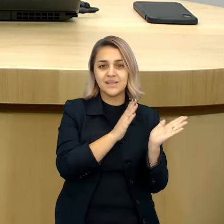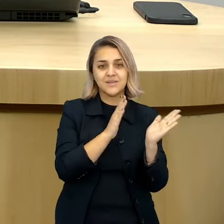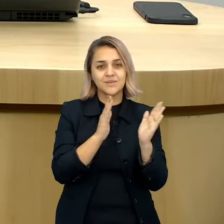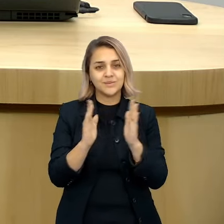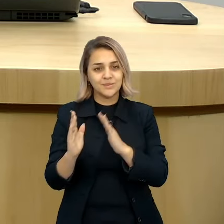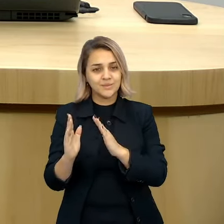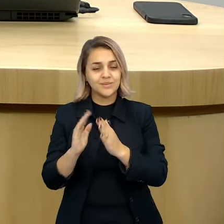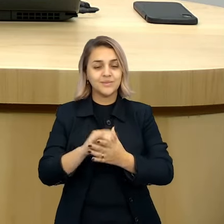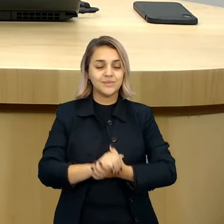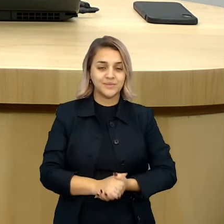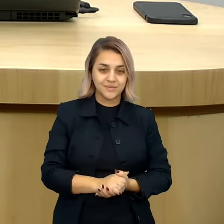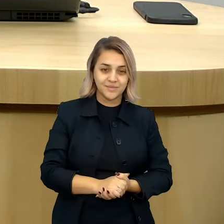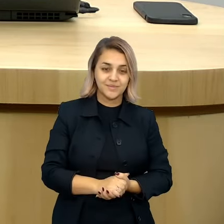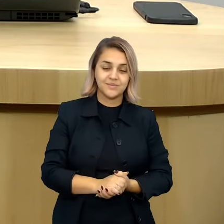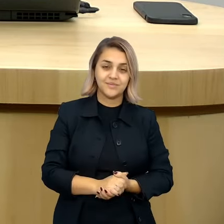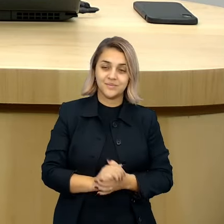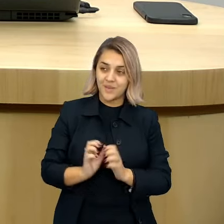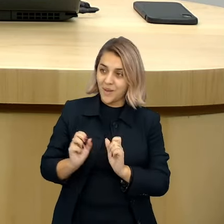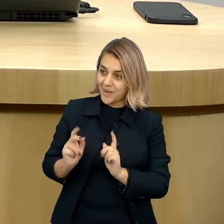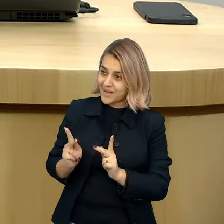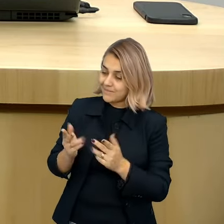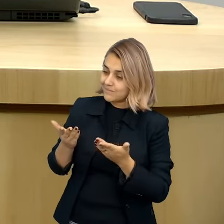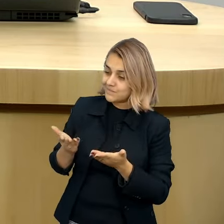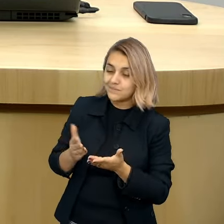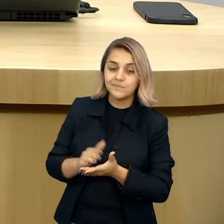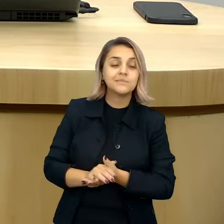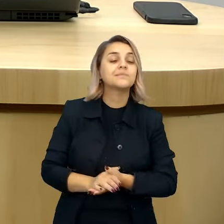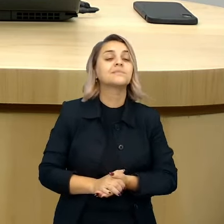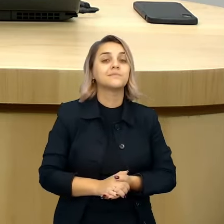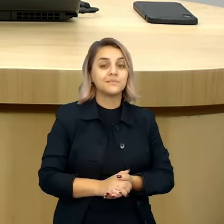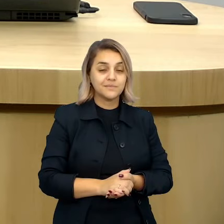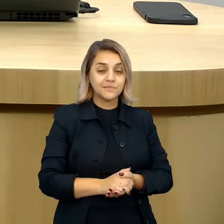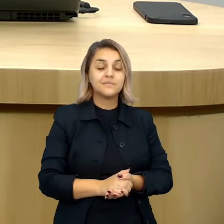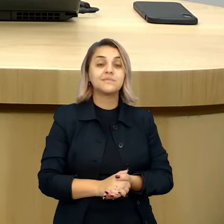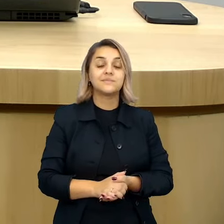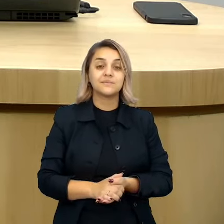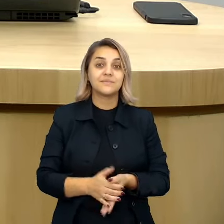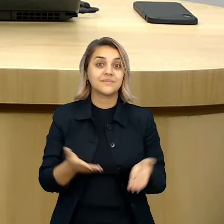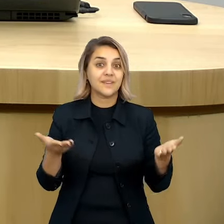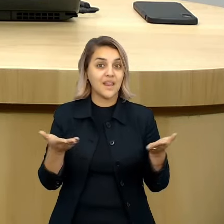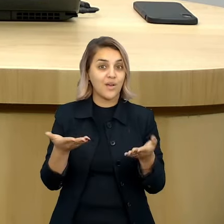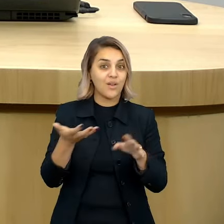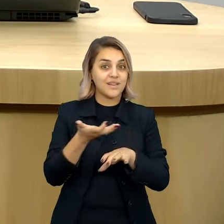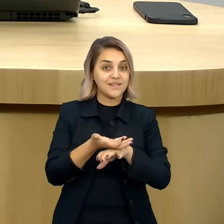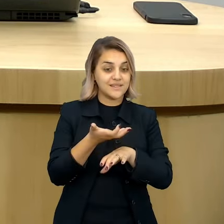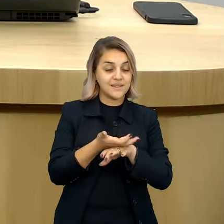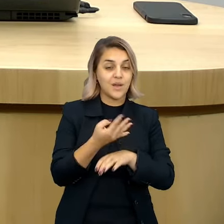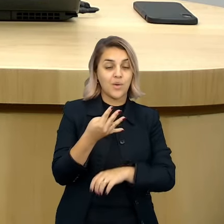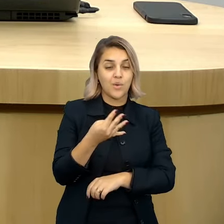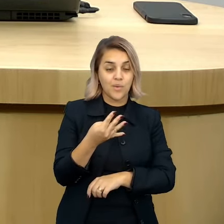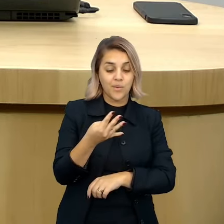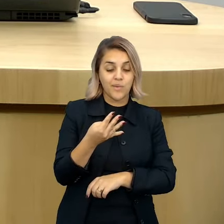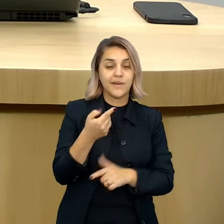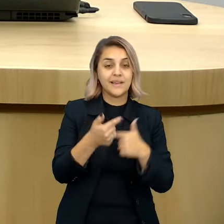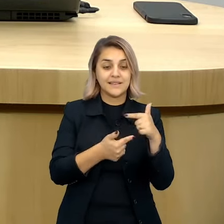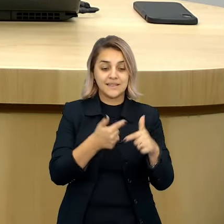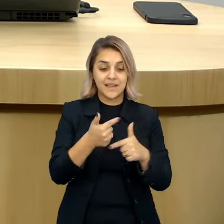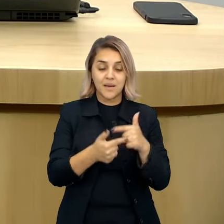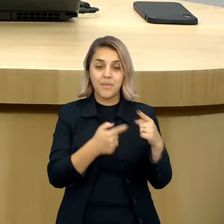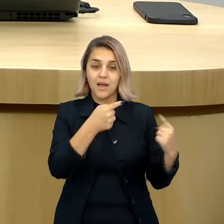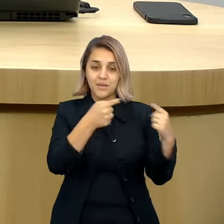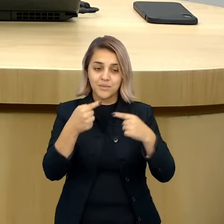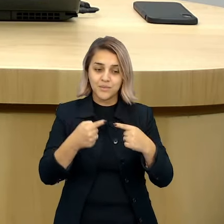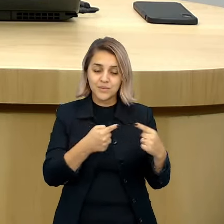rotação, ok? Muito bem. Agora, vamos, então, para o componente 4. Trabalho, política